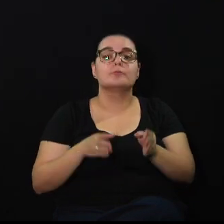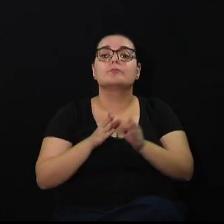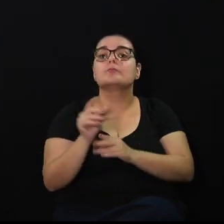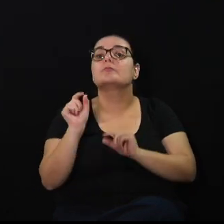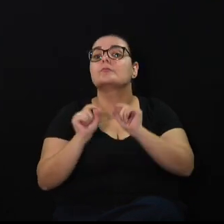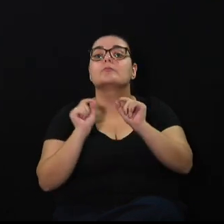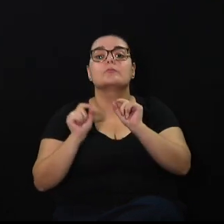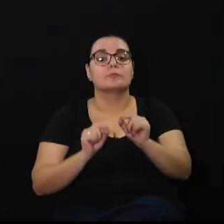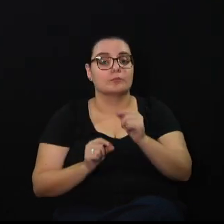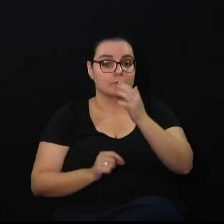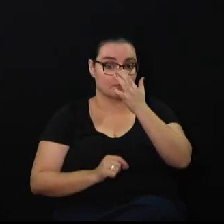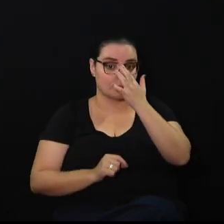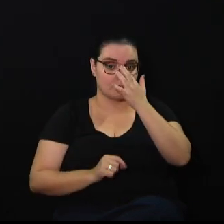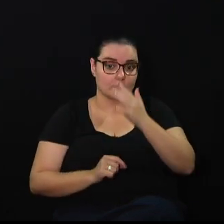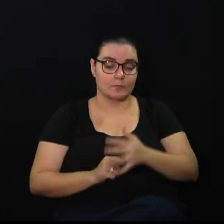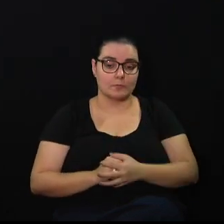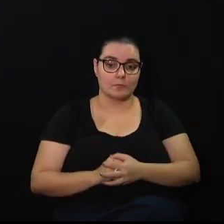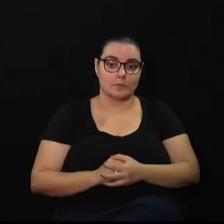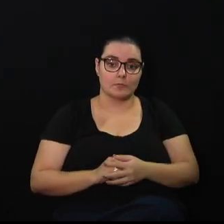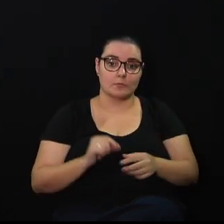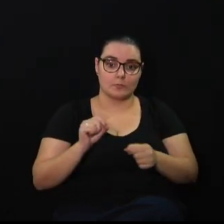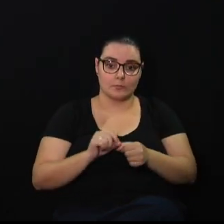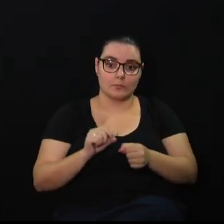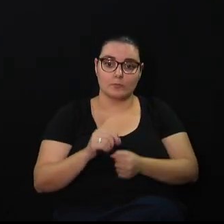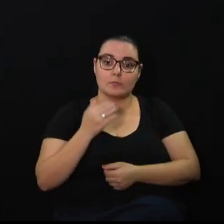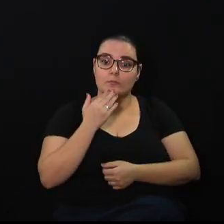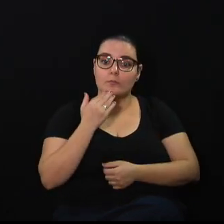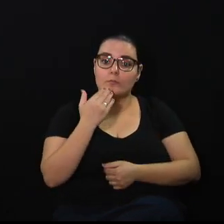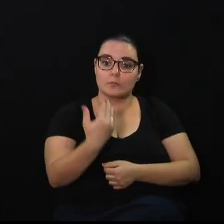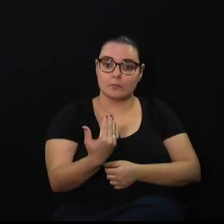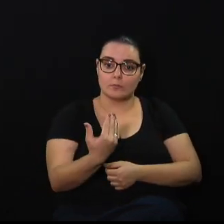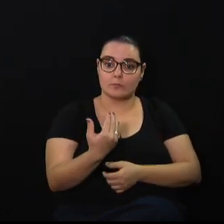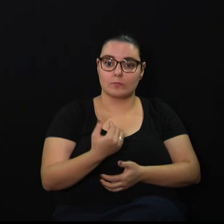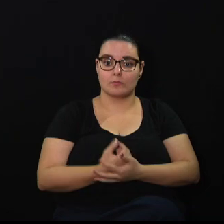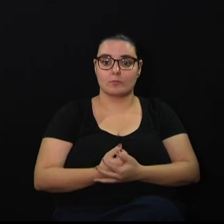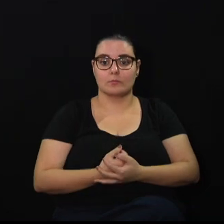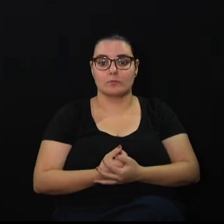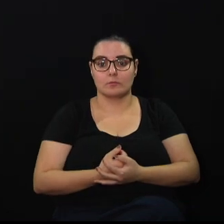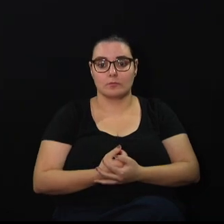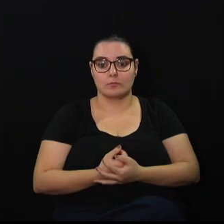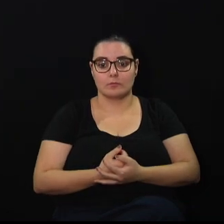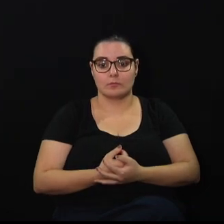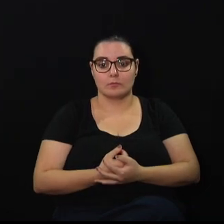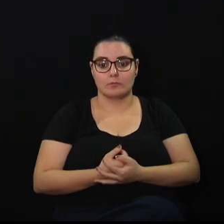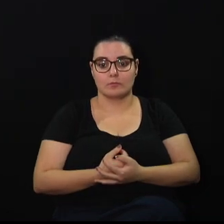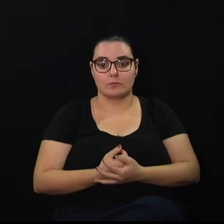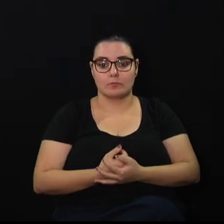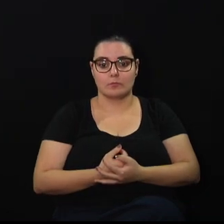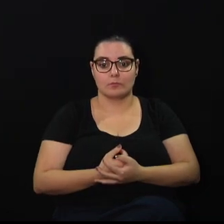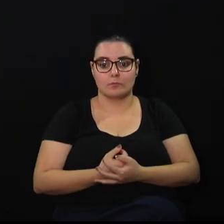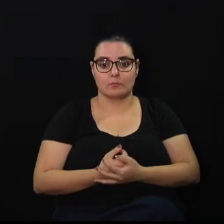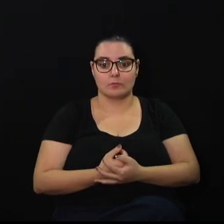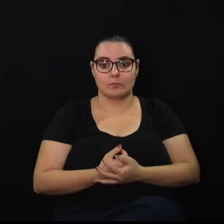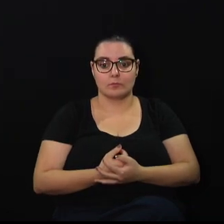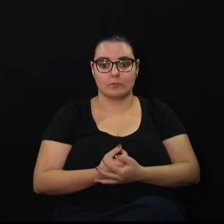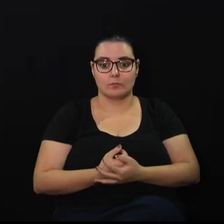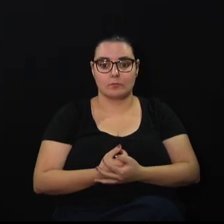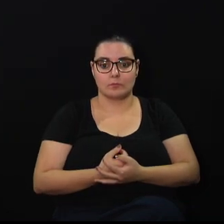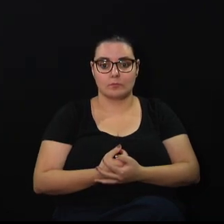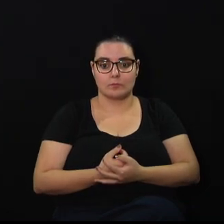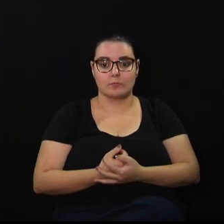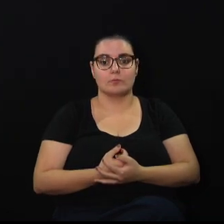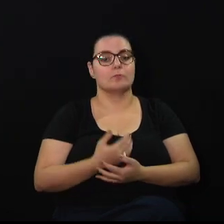vocês sempre façam a a solicitação seja domado matéria do rei das intervenções seja um